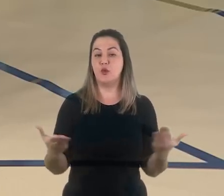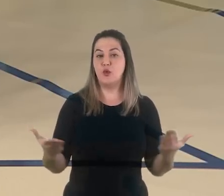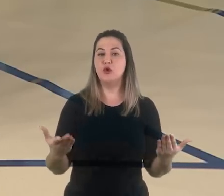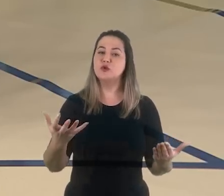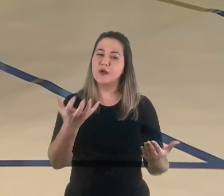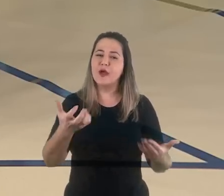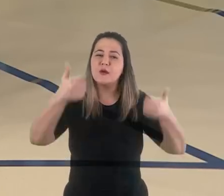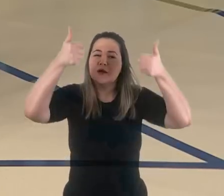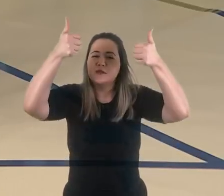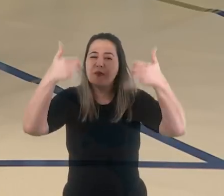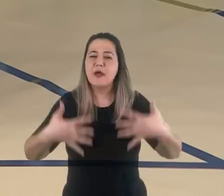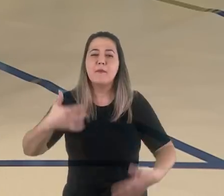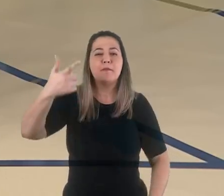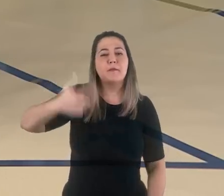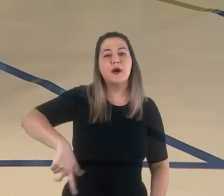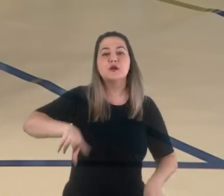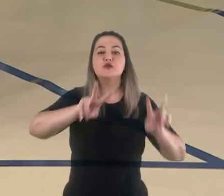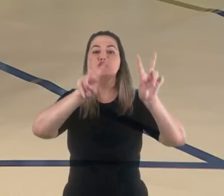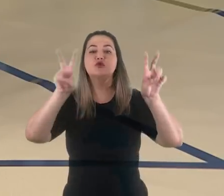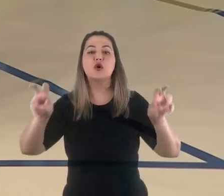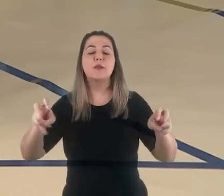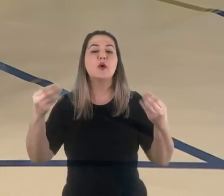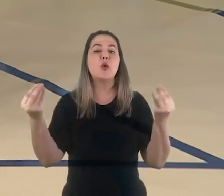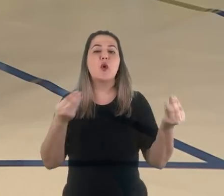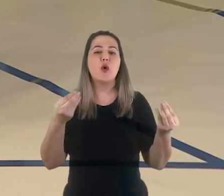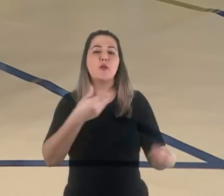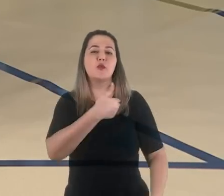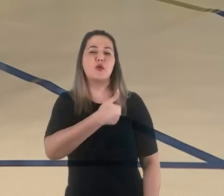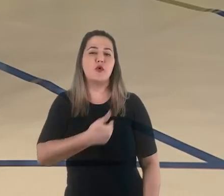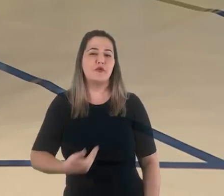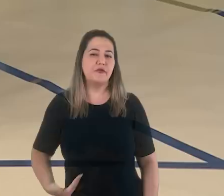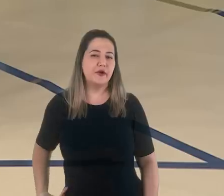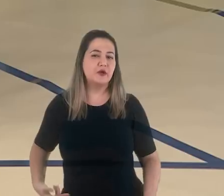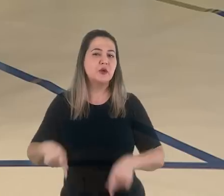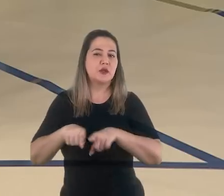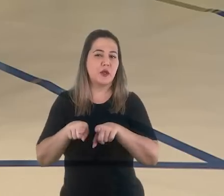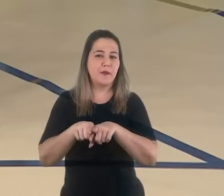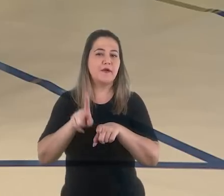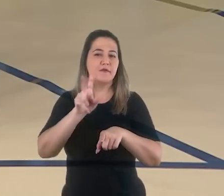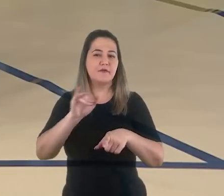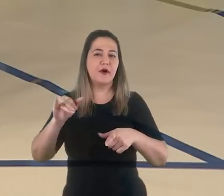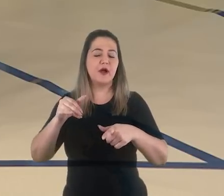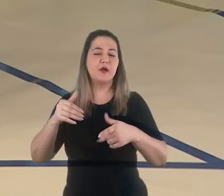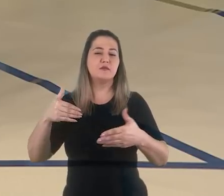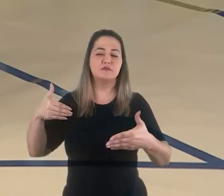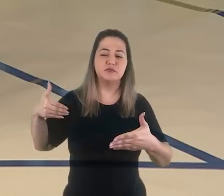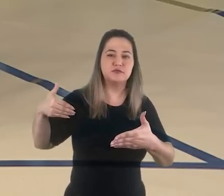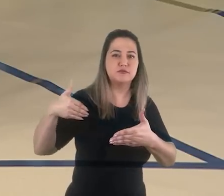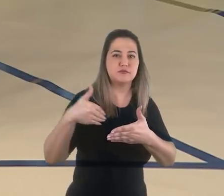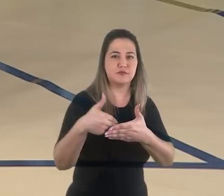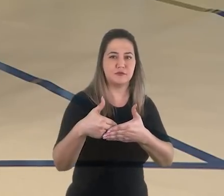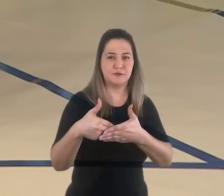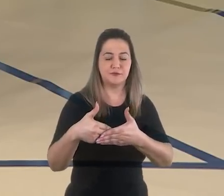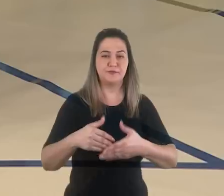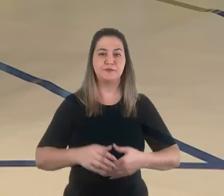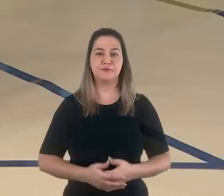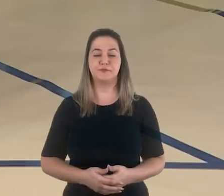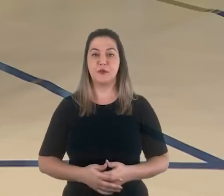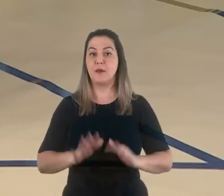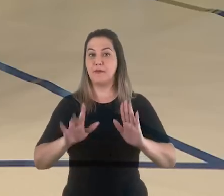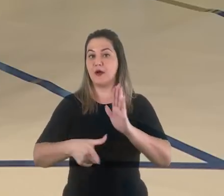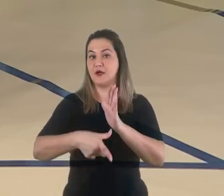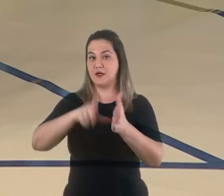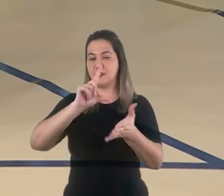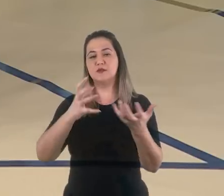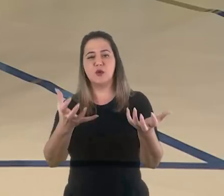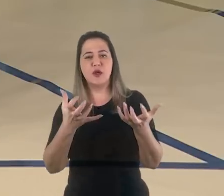você mais sobre a natureza desse reino e o seu iminente aparecimento ou rompimento na história. Mas antes,